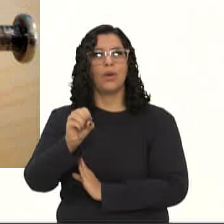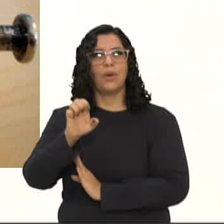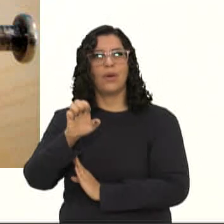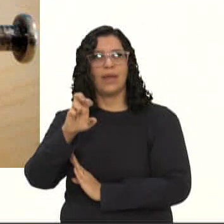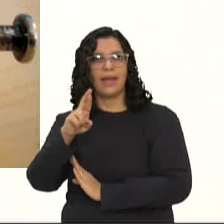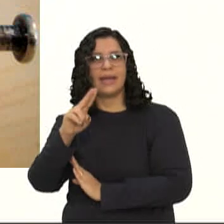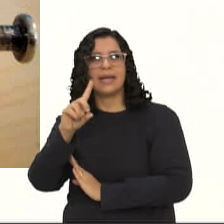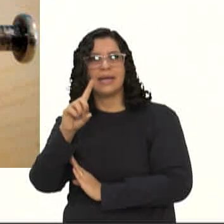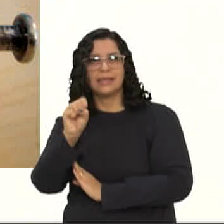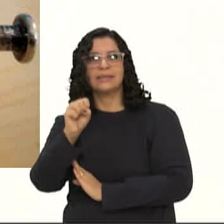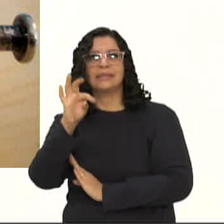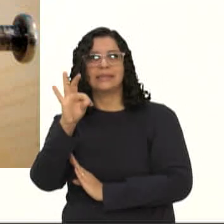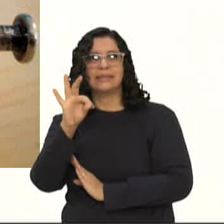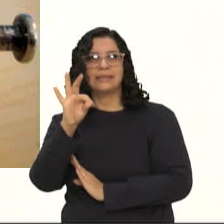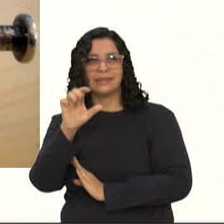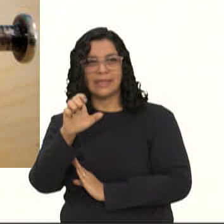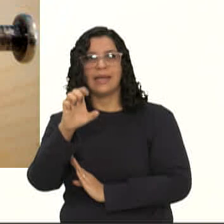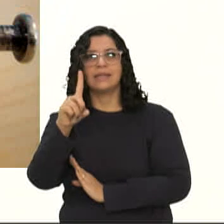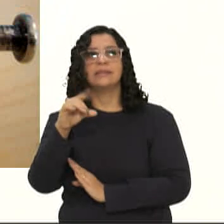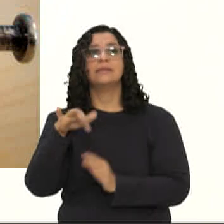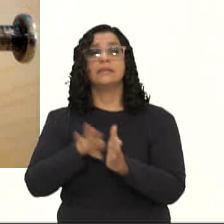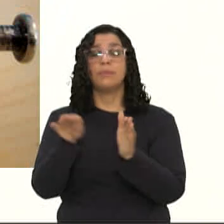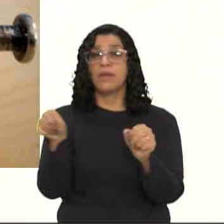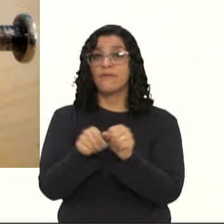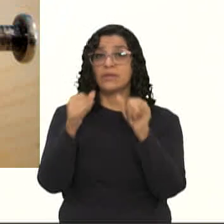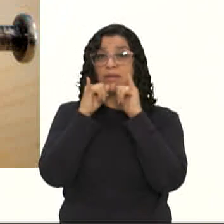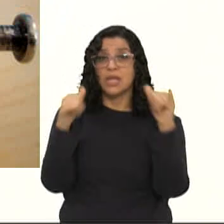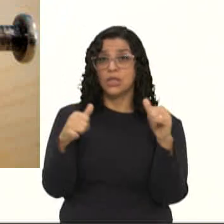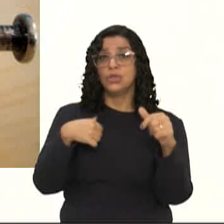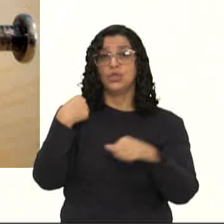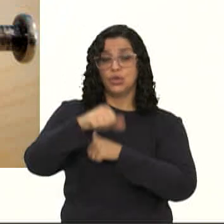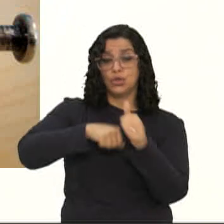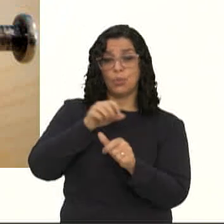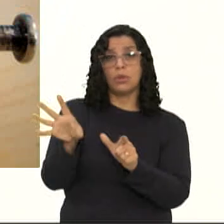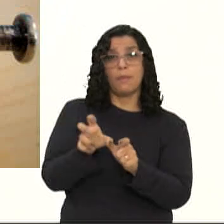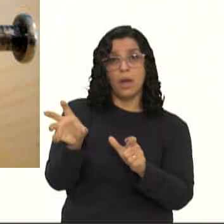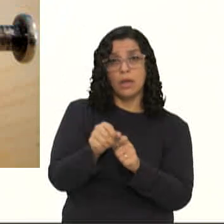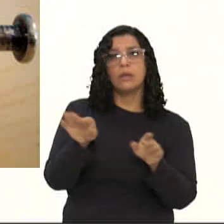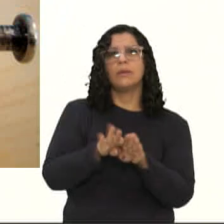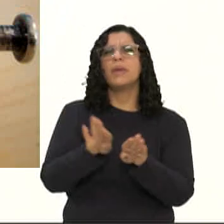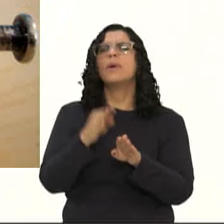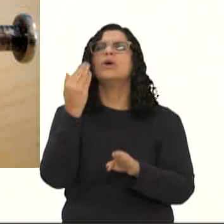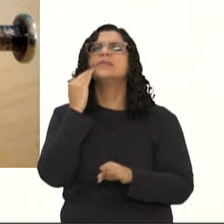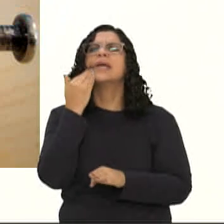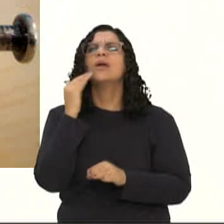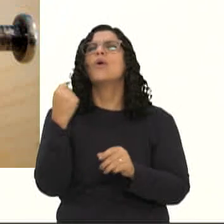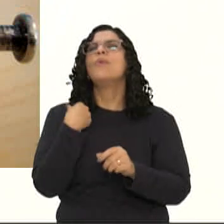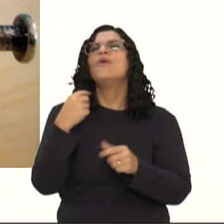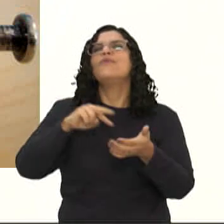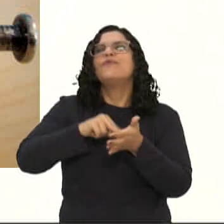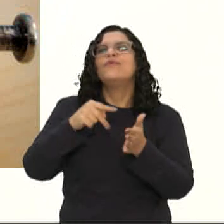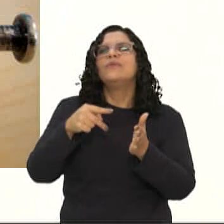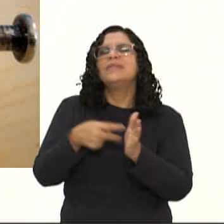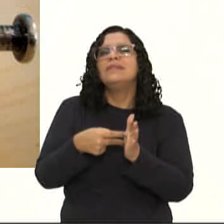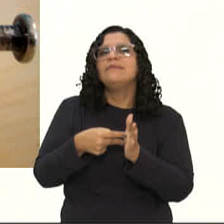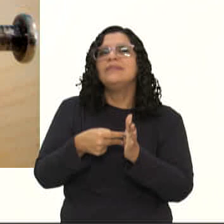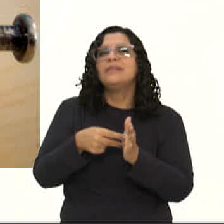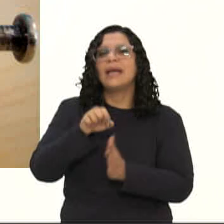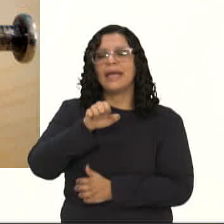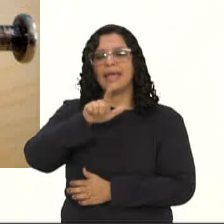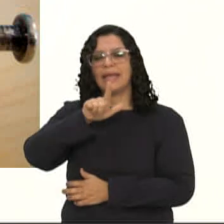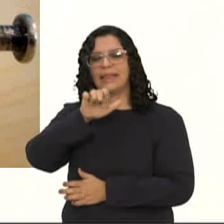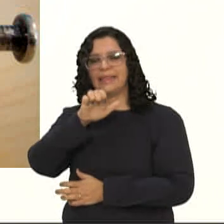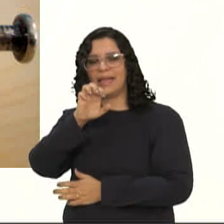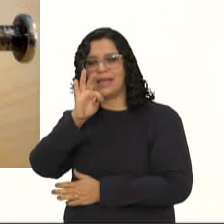que a corrente elétrica gera um campo magnético, podemos compreender como funciona o eletroímã, né? A intensidade do